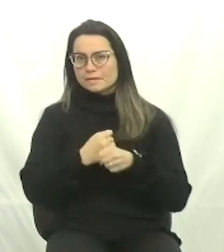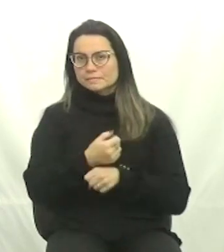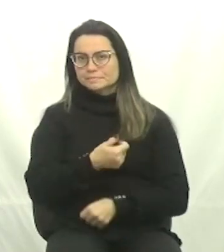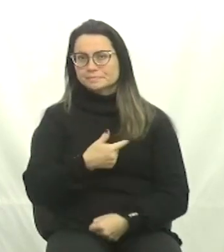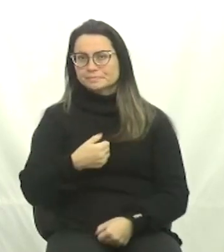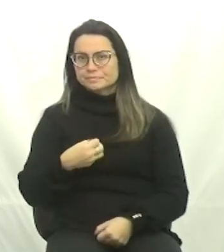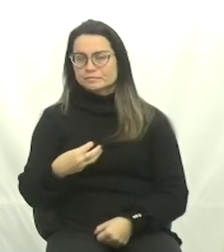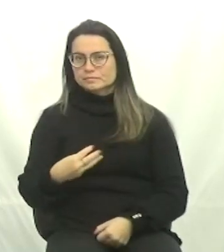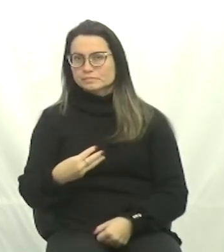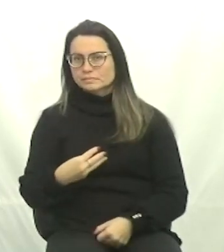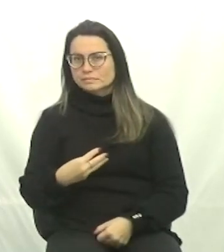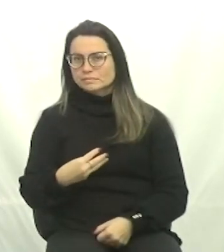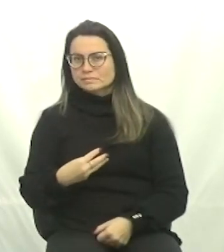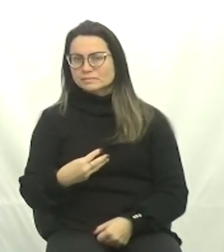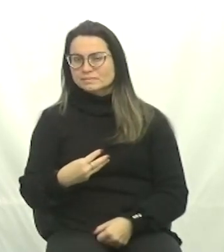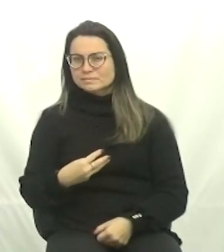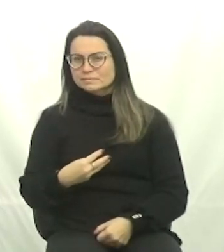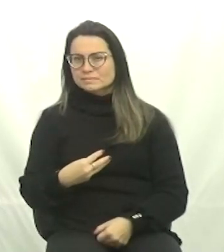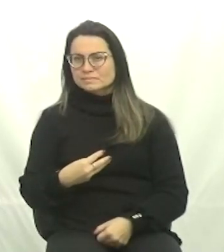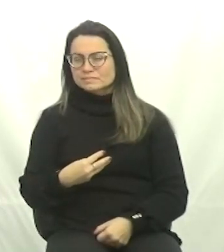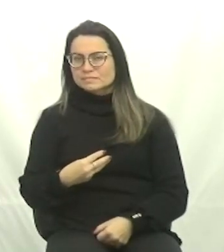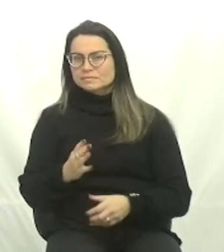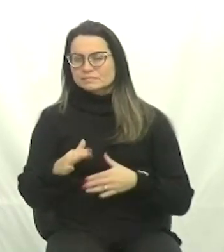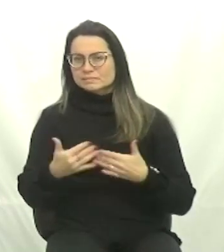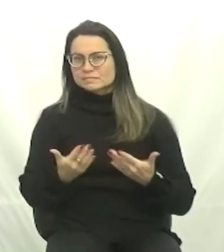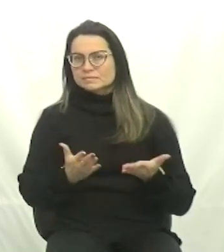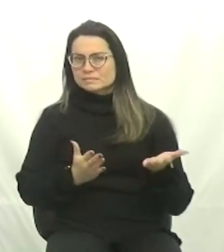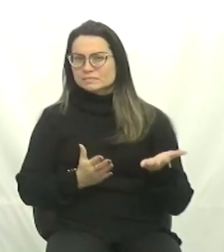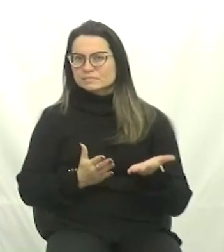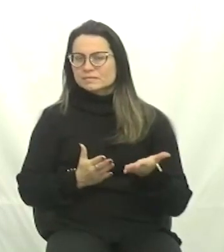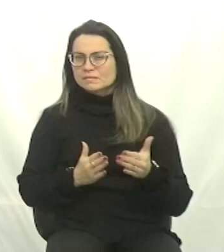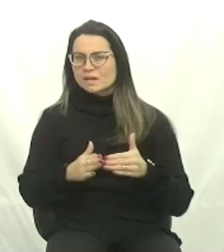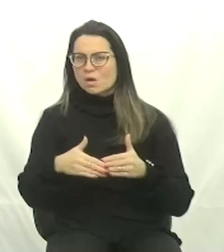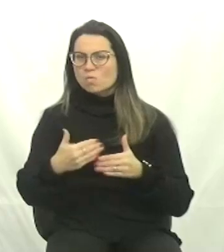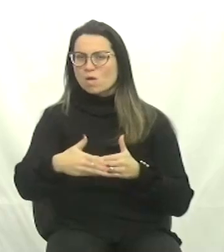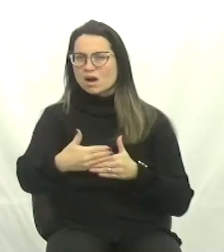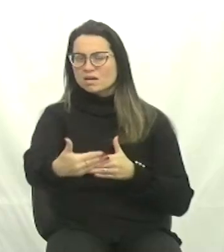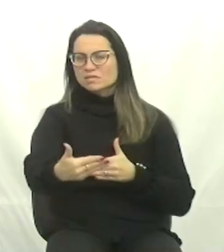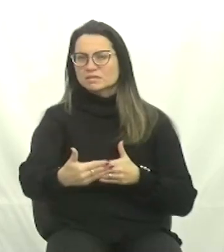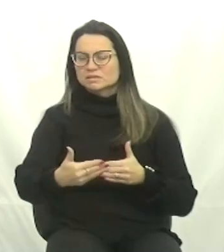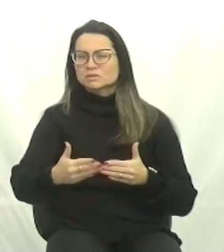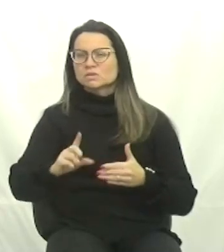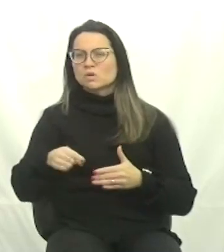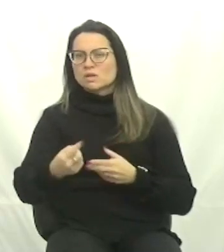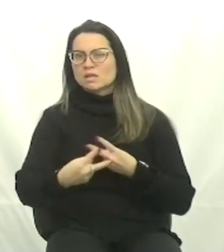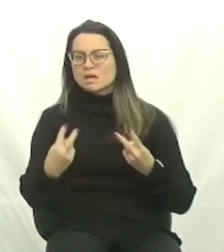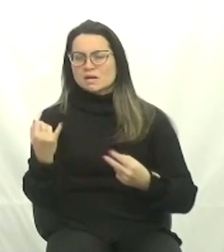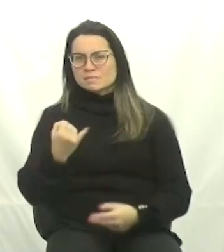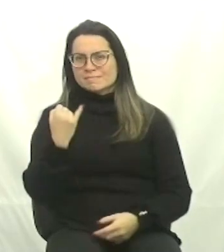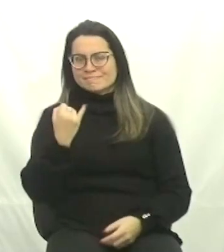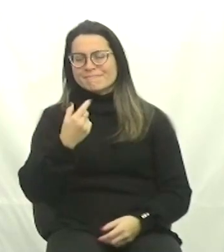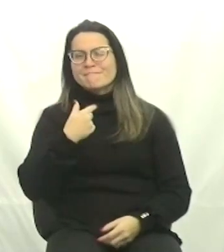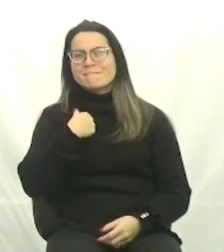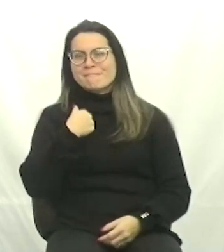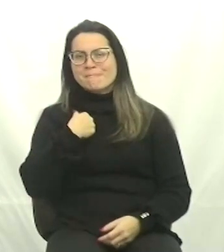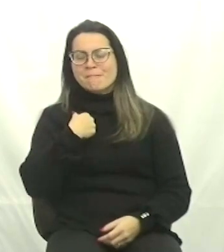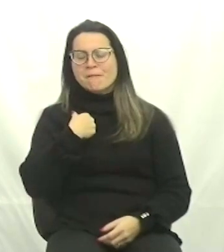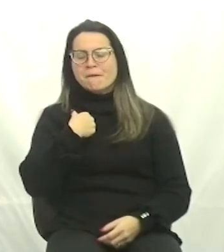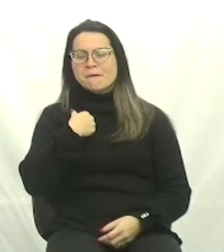piscinão na quarta linha. Então, é um grande avanço. Isso tem um outro fato importante que eu faço questão de, mais uma